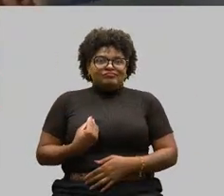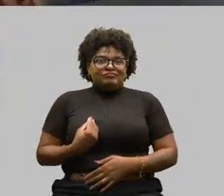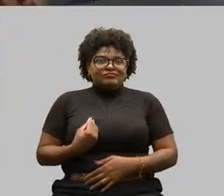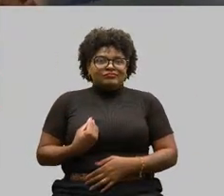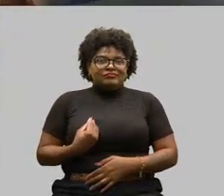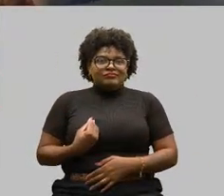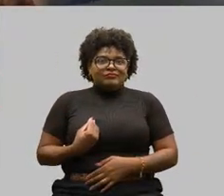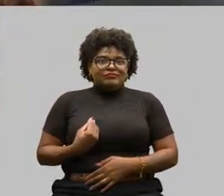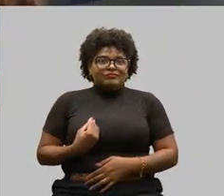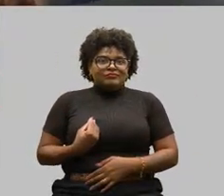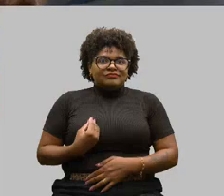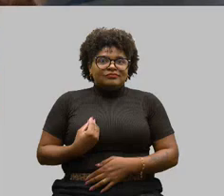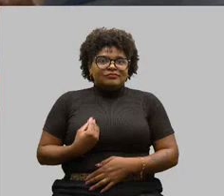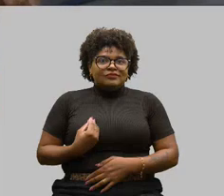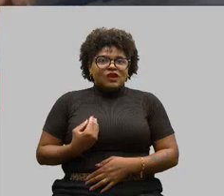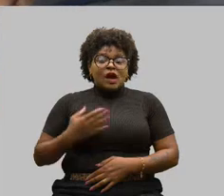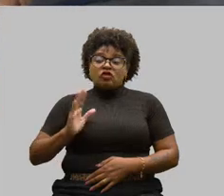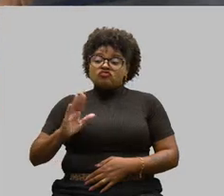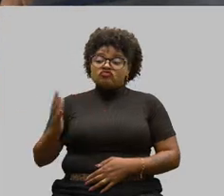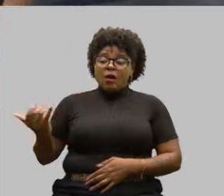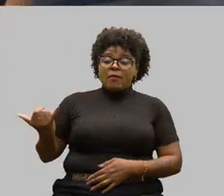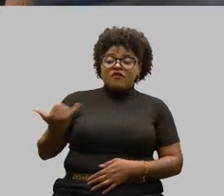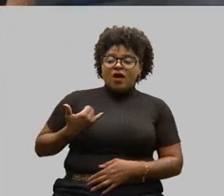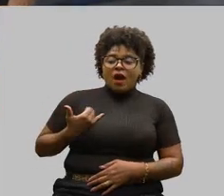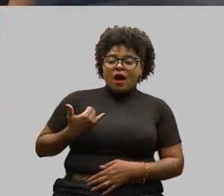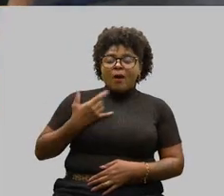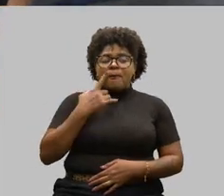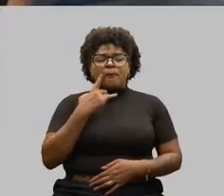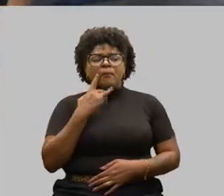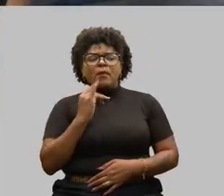ele já vem falando comigo assim pai